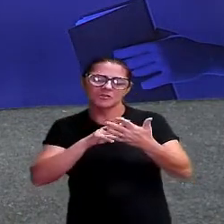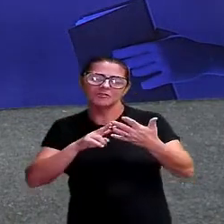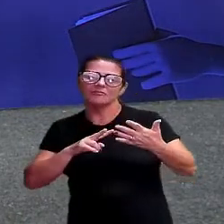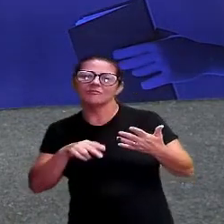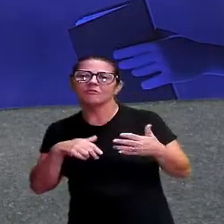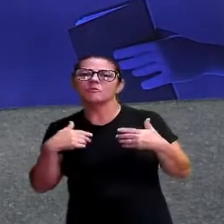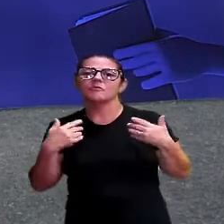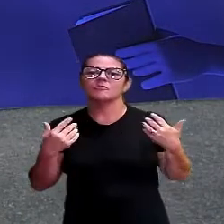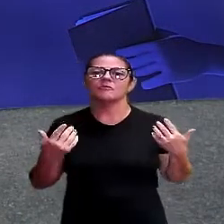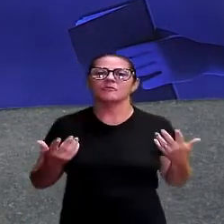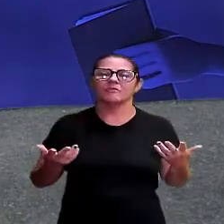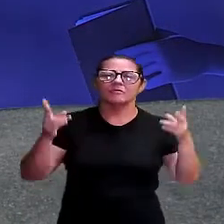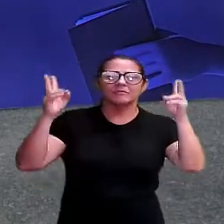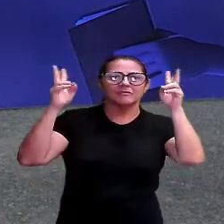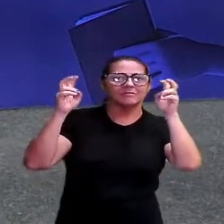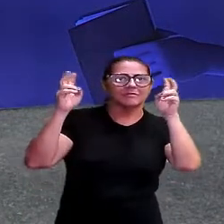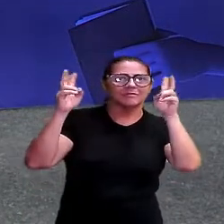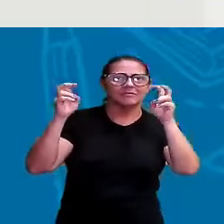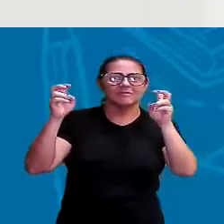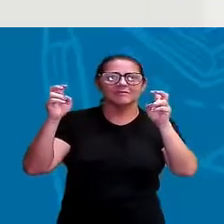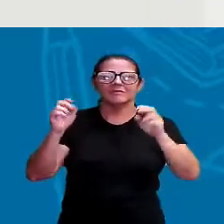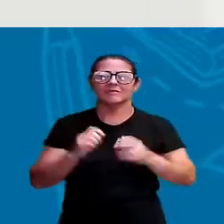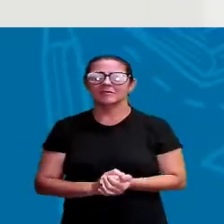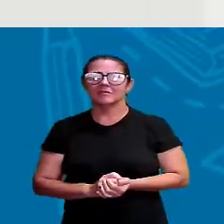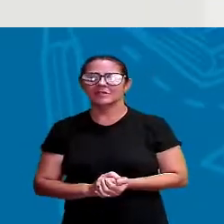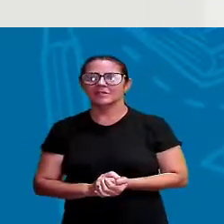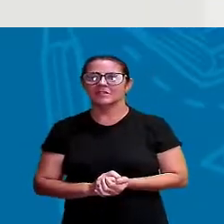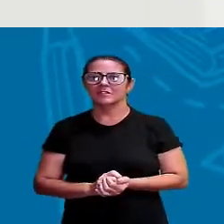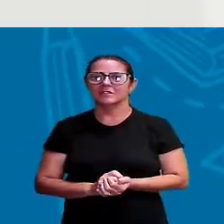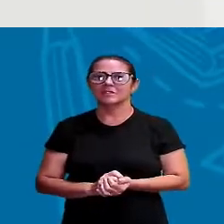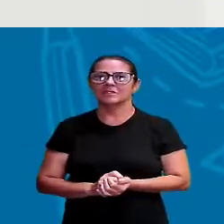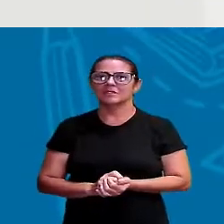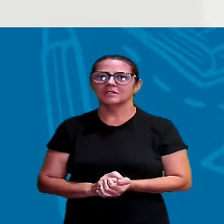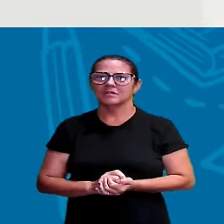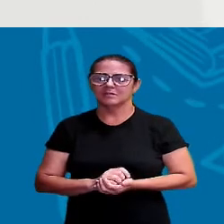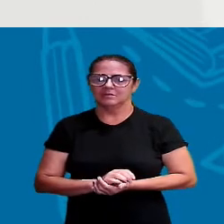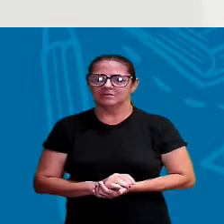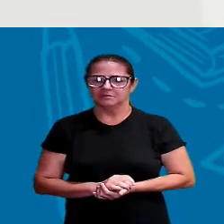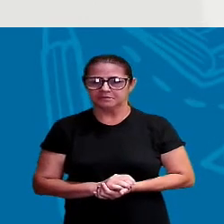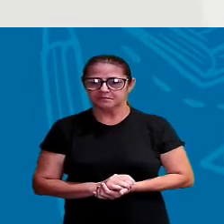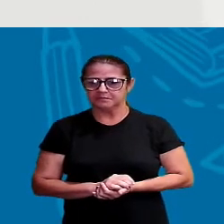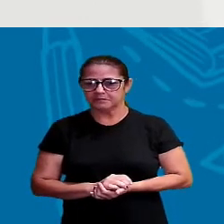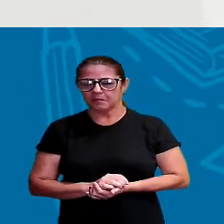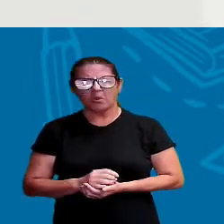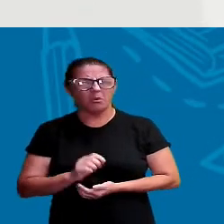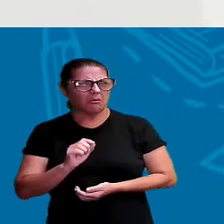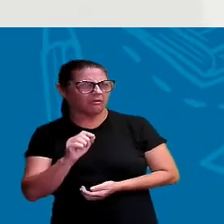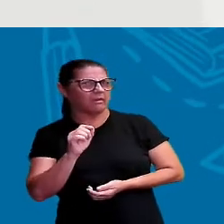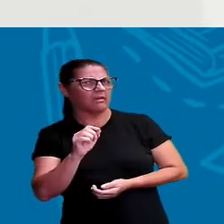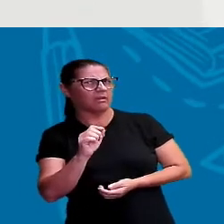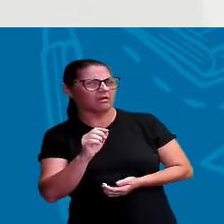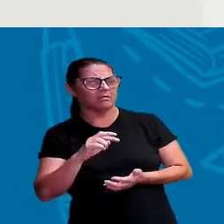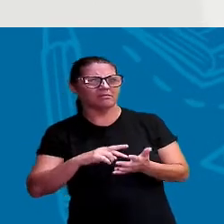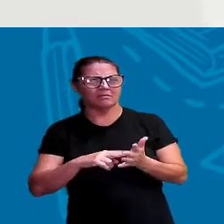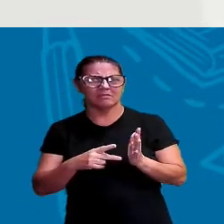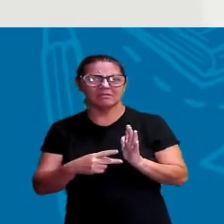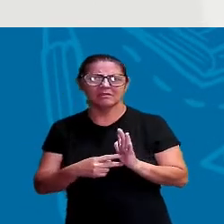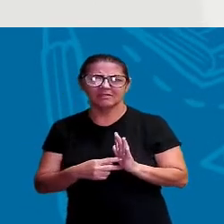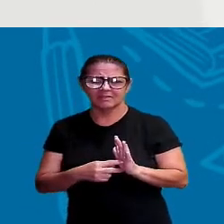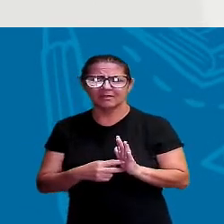deleitou nesse tema. O tema hoje é esse, ó, chamados de comic strips. E o que seria isso? Nada mais é,